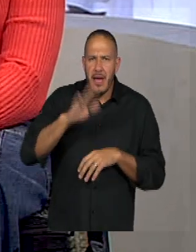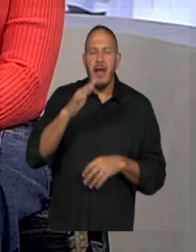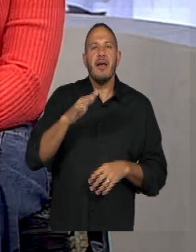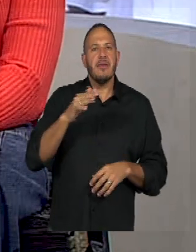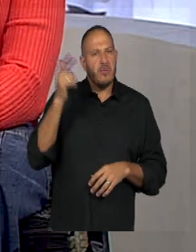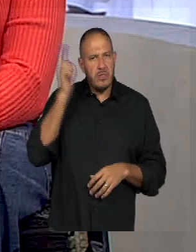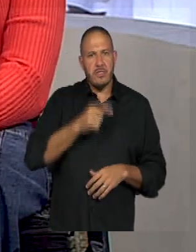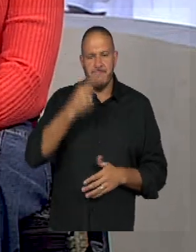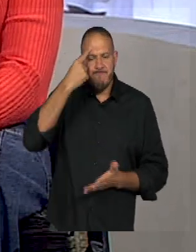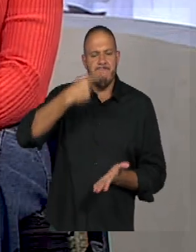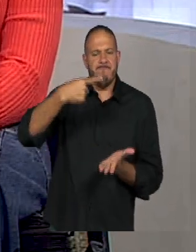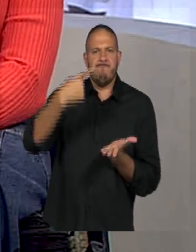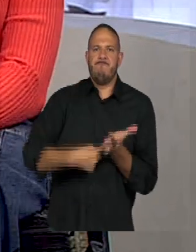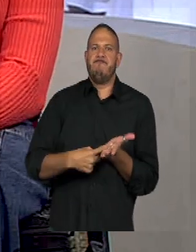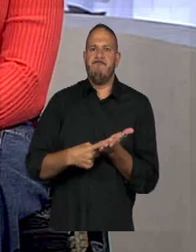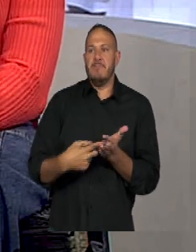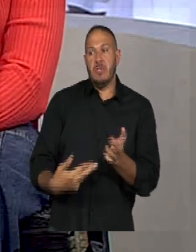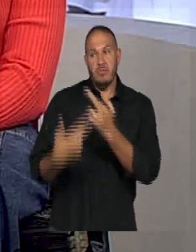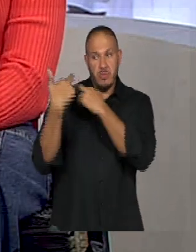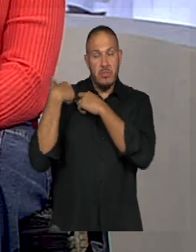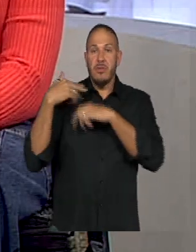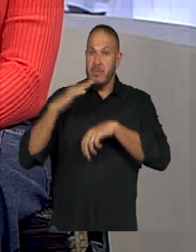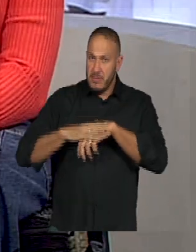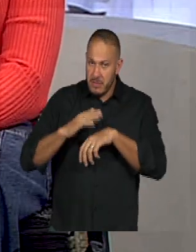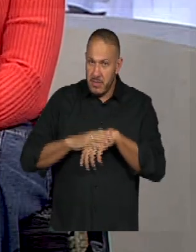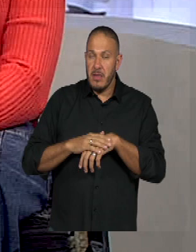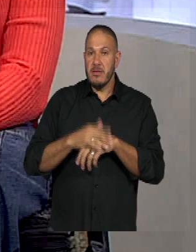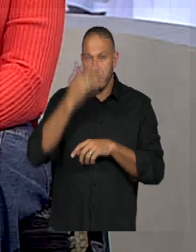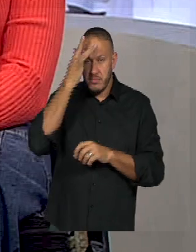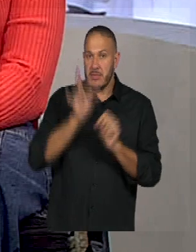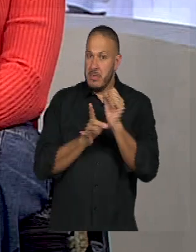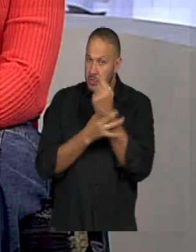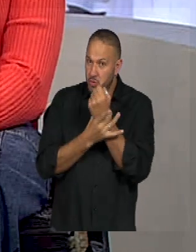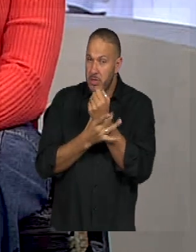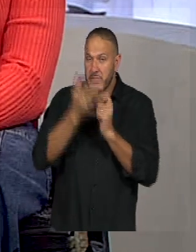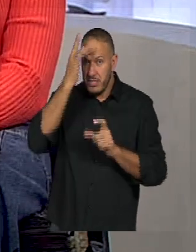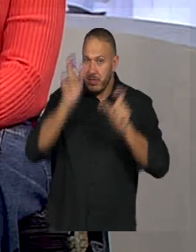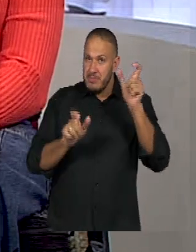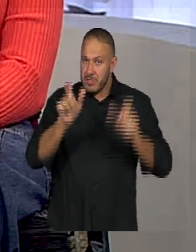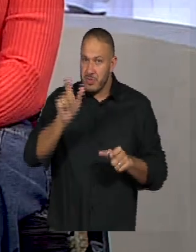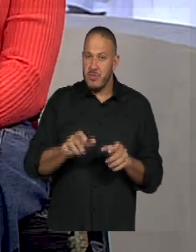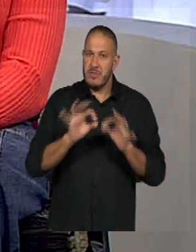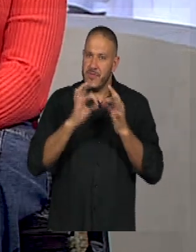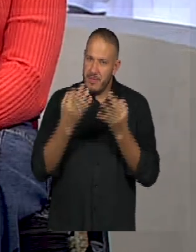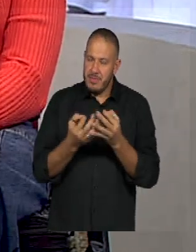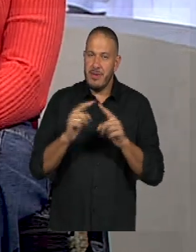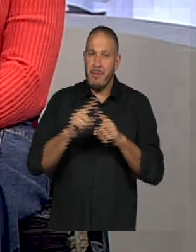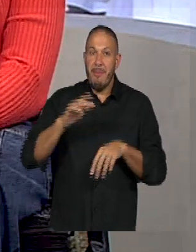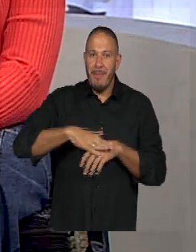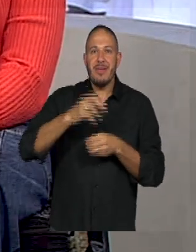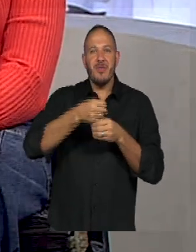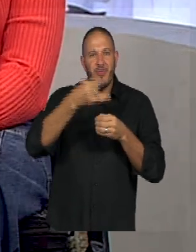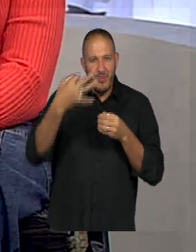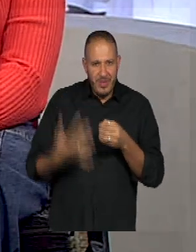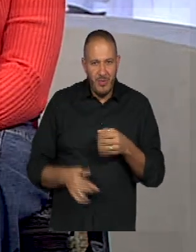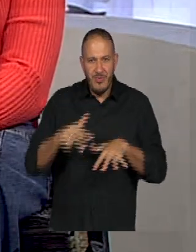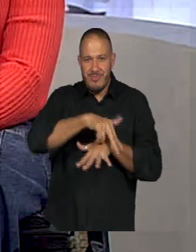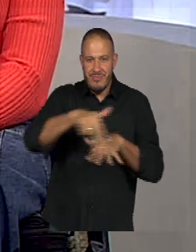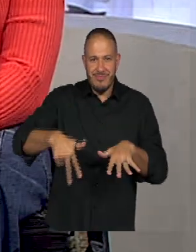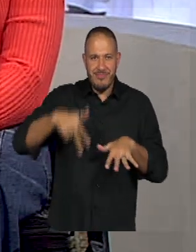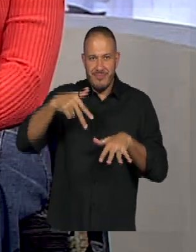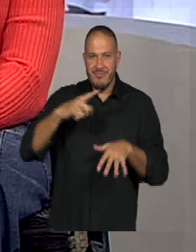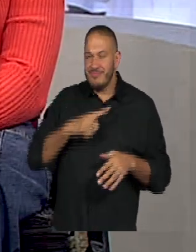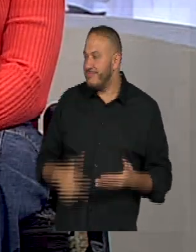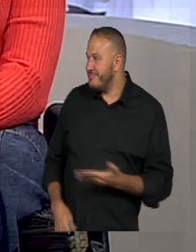um compromisso com a responsabilidade, com a segurança e principalmente com a vida. Mais conteúdos do Diversidade você confere no